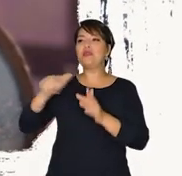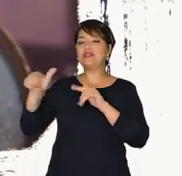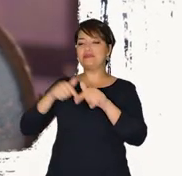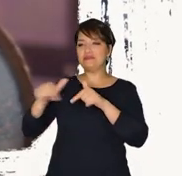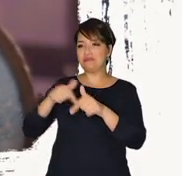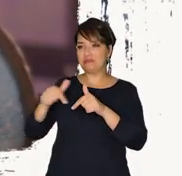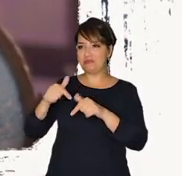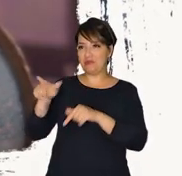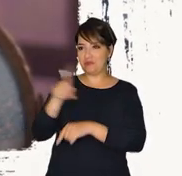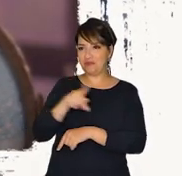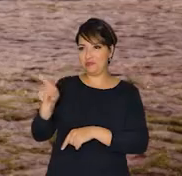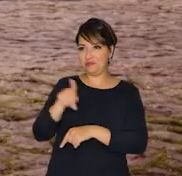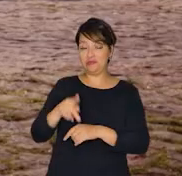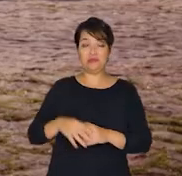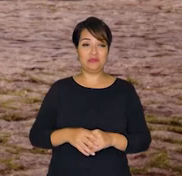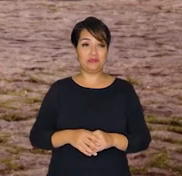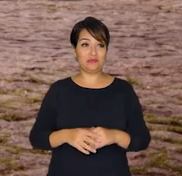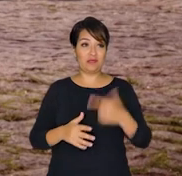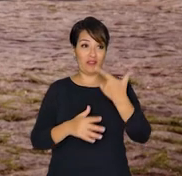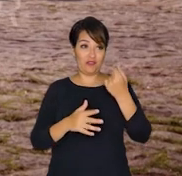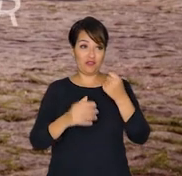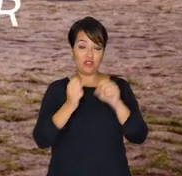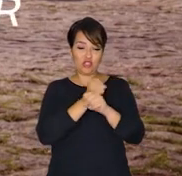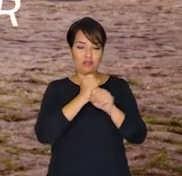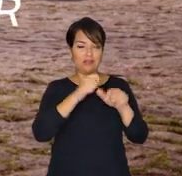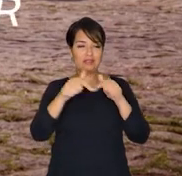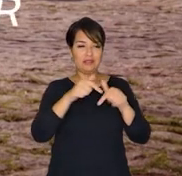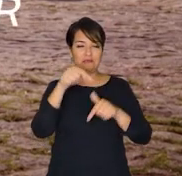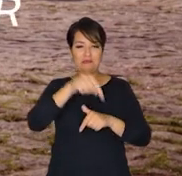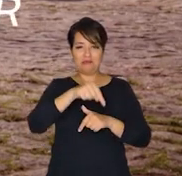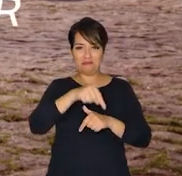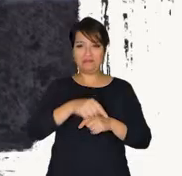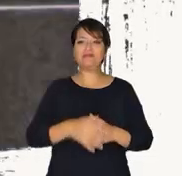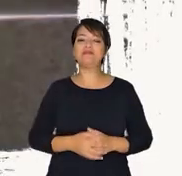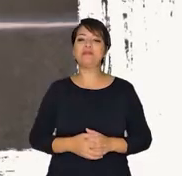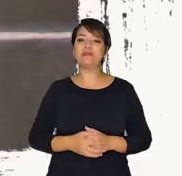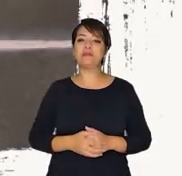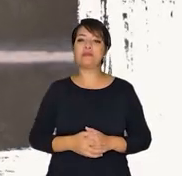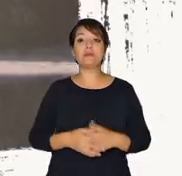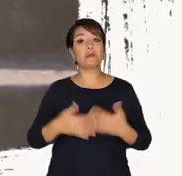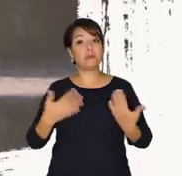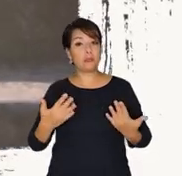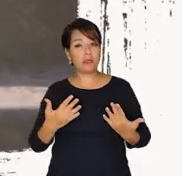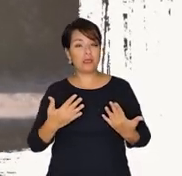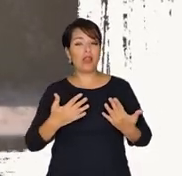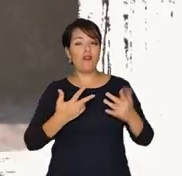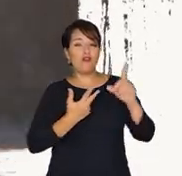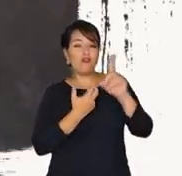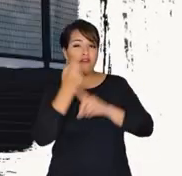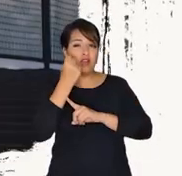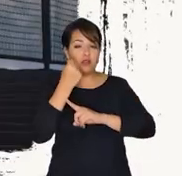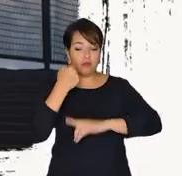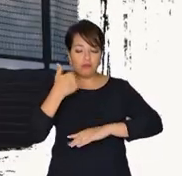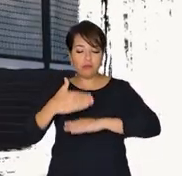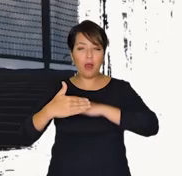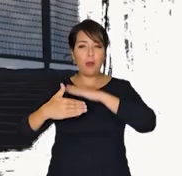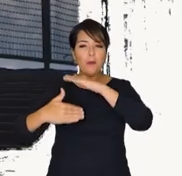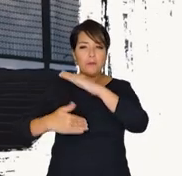sala como essa. Vencedora, quem sabe subir, degrau a degrau a